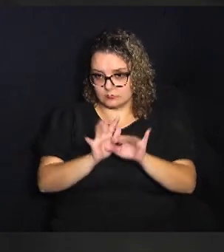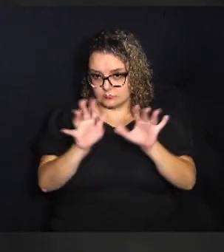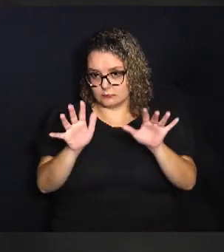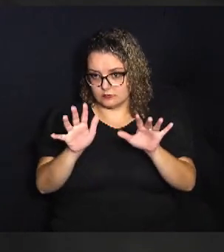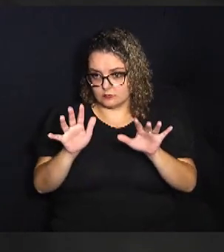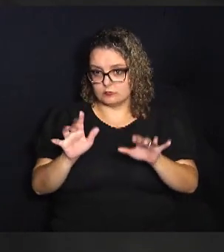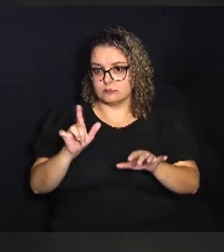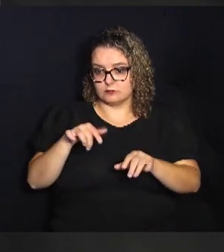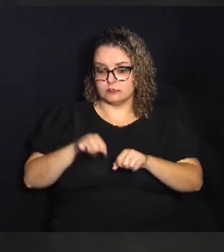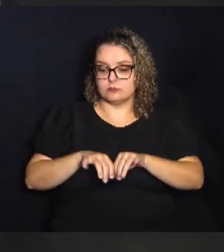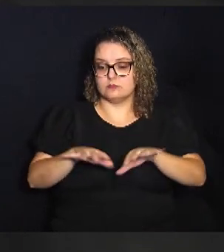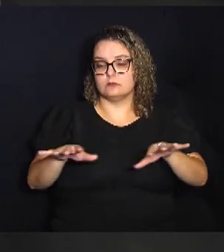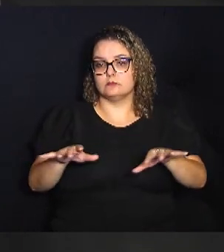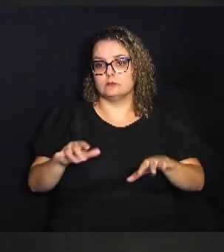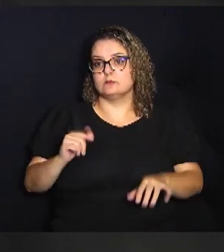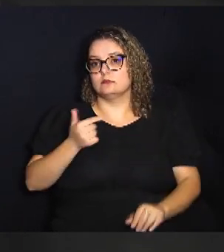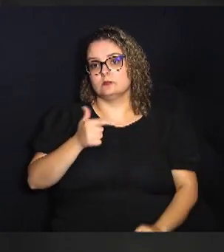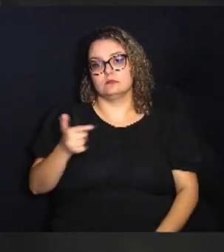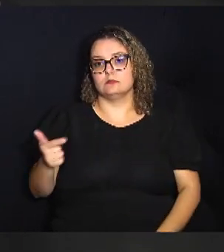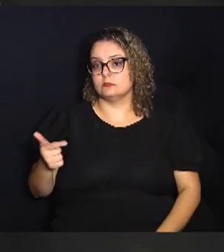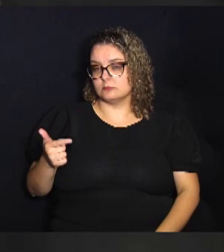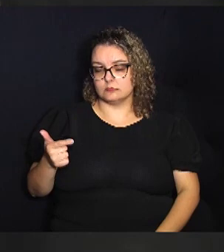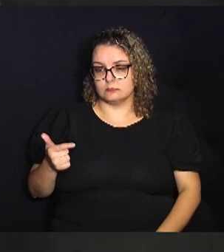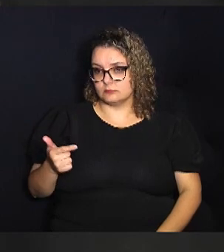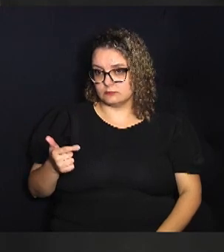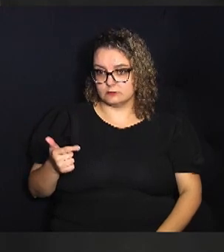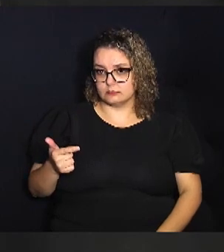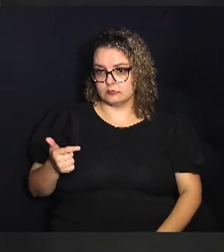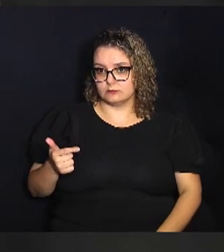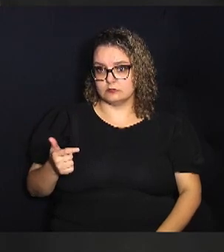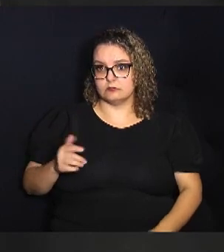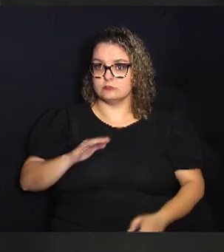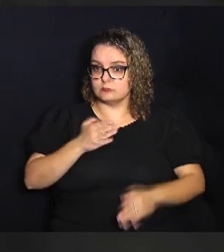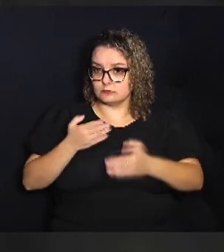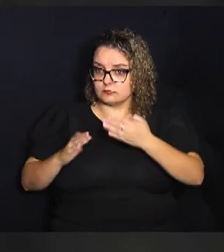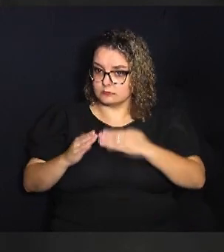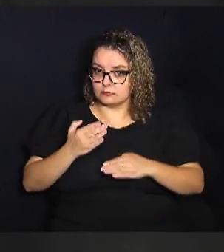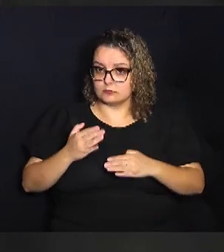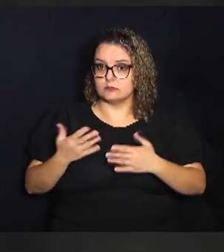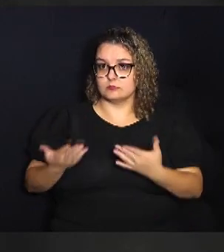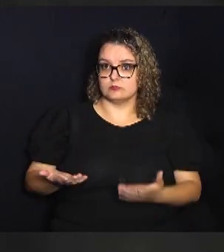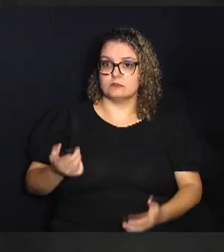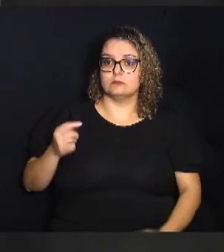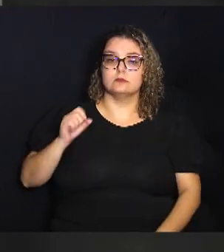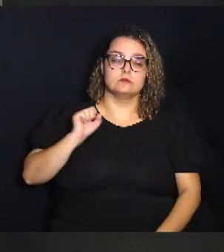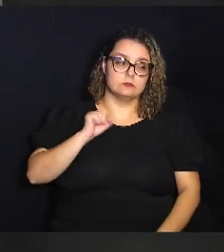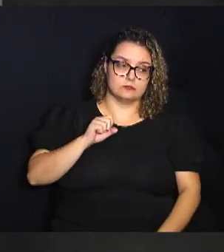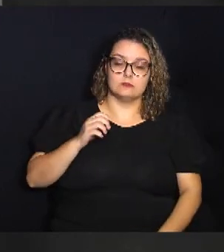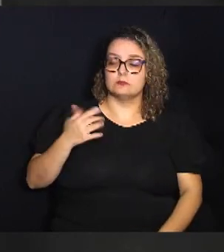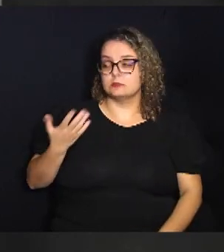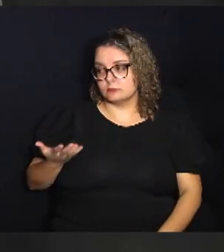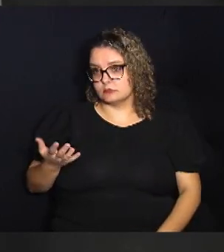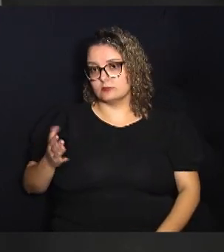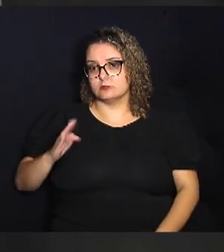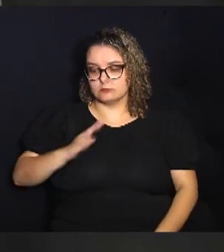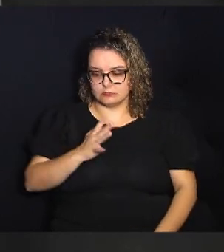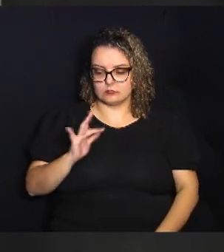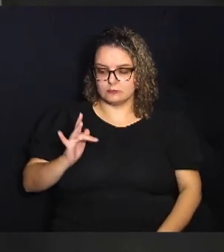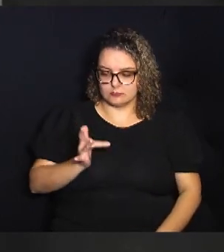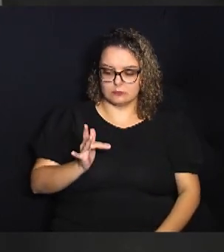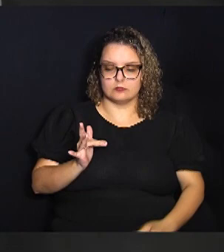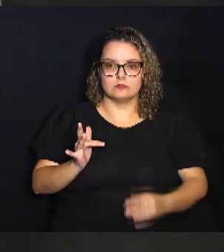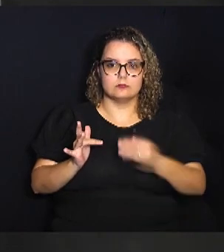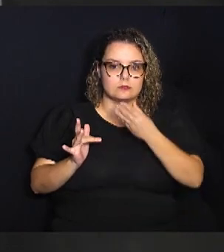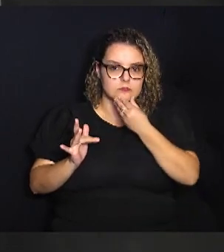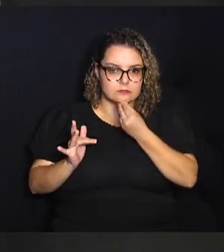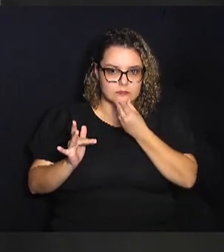transmite, ele não tem essa bactéria. Sim. Então, essa bactéria é injetada no mosquito macho do